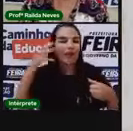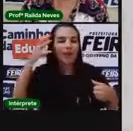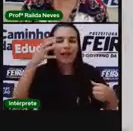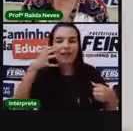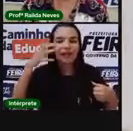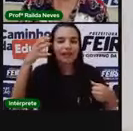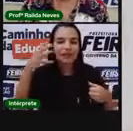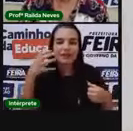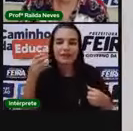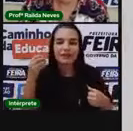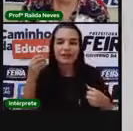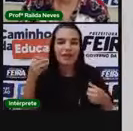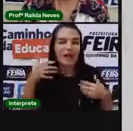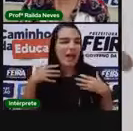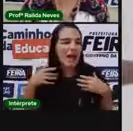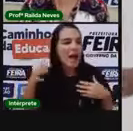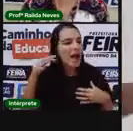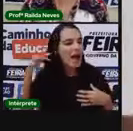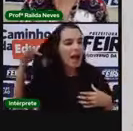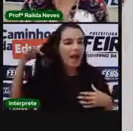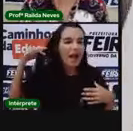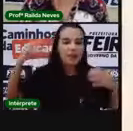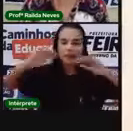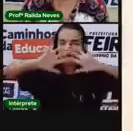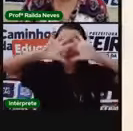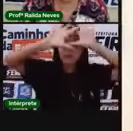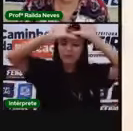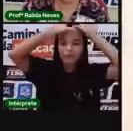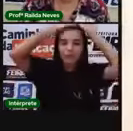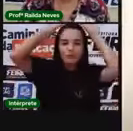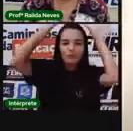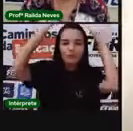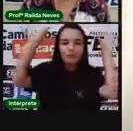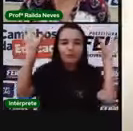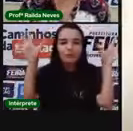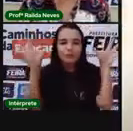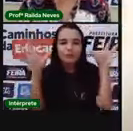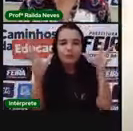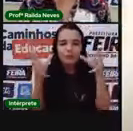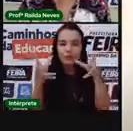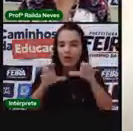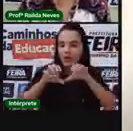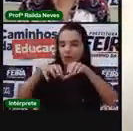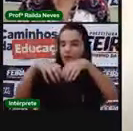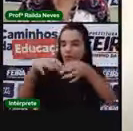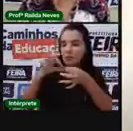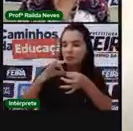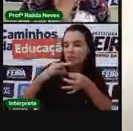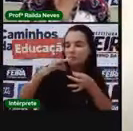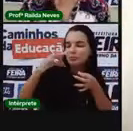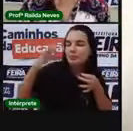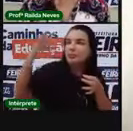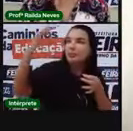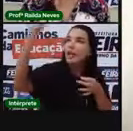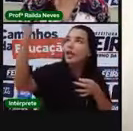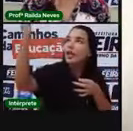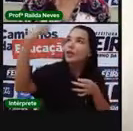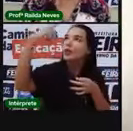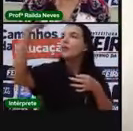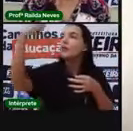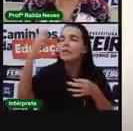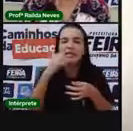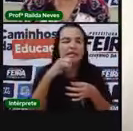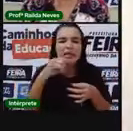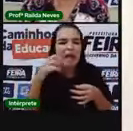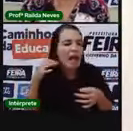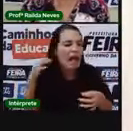crespo, cheio, formato de lua inteira. Um poder que chapinha, peruca, careca, natural,